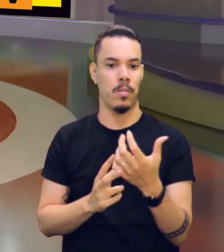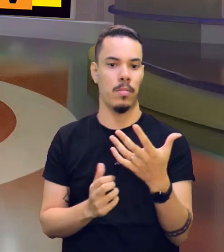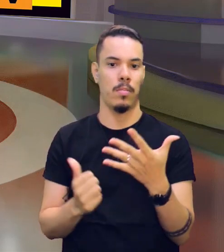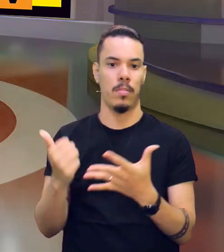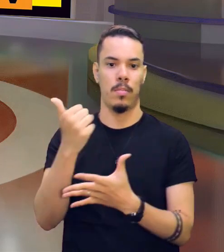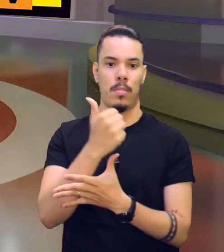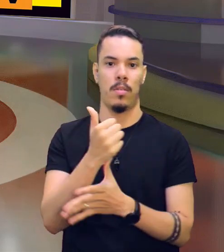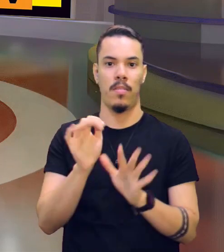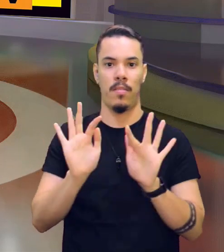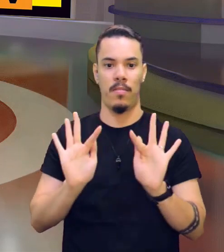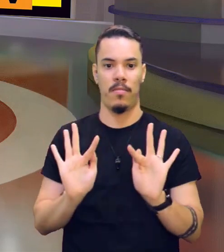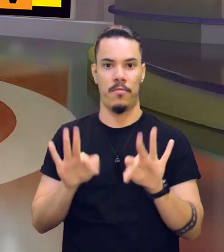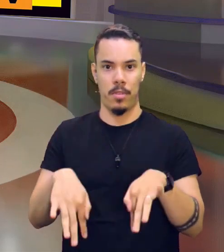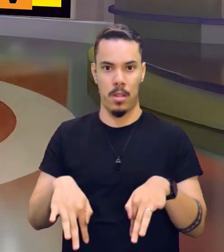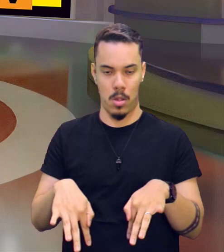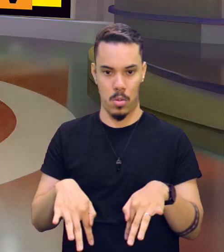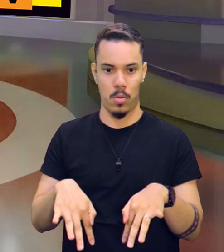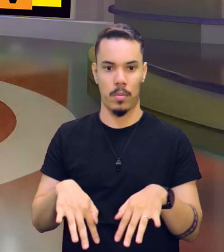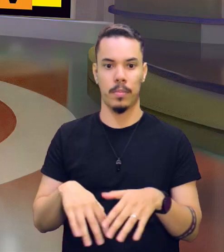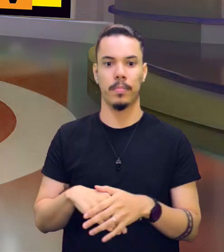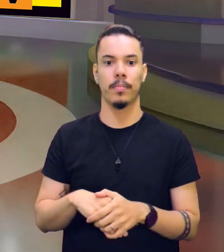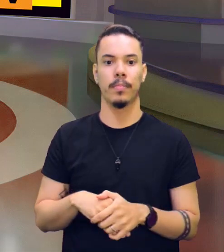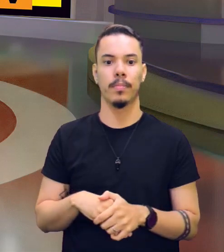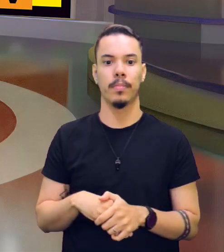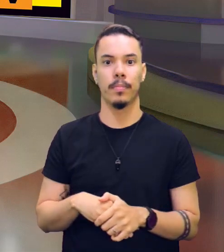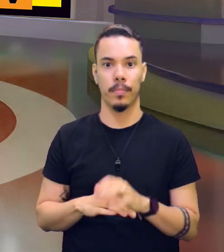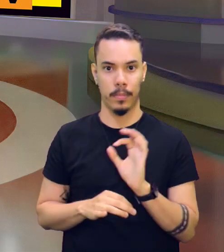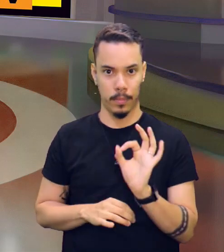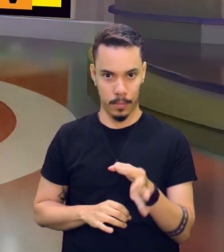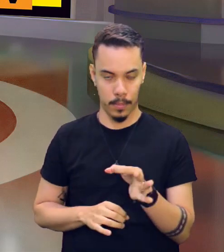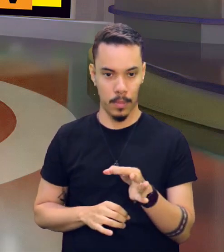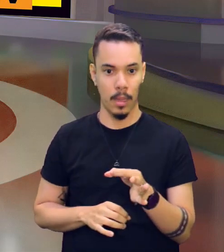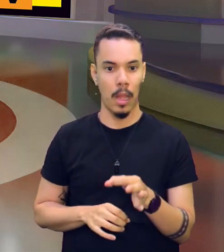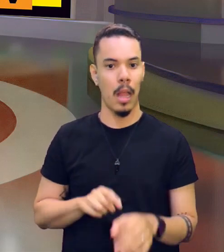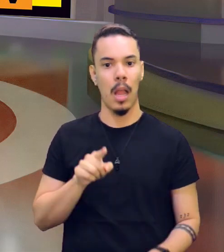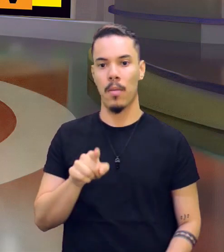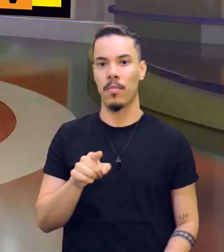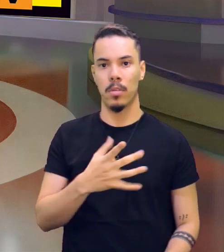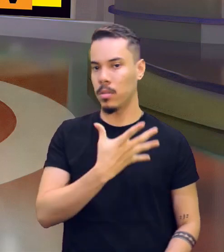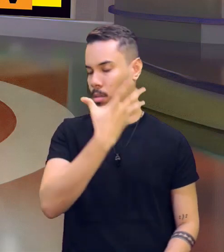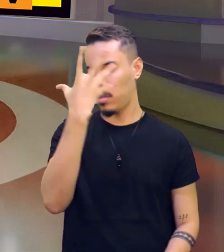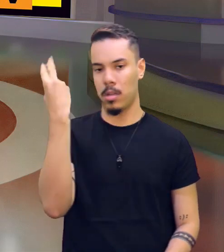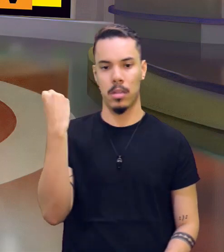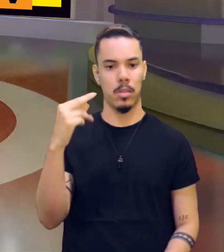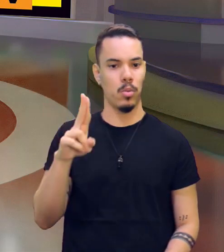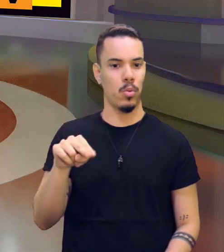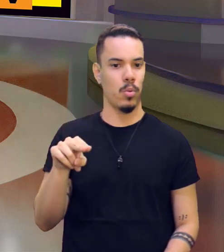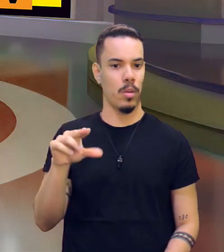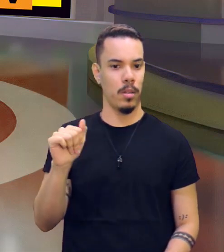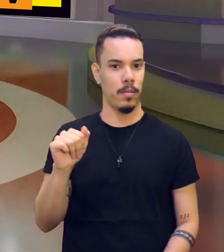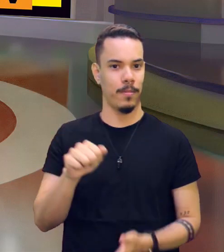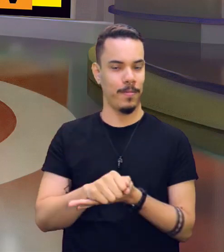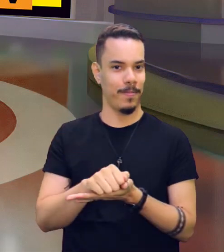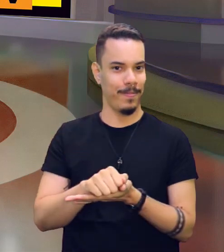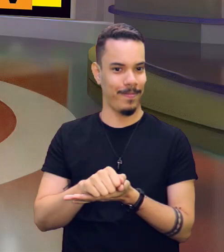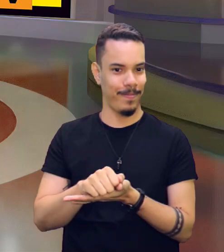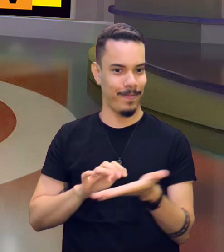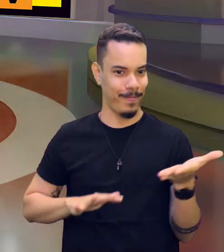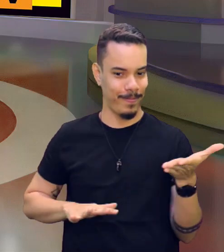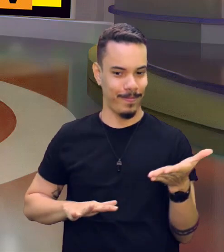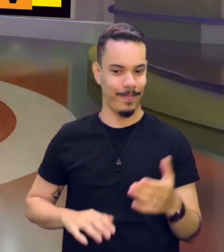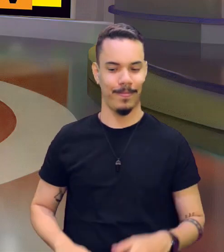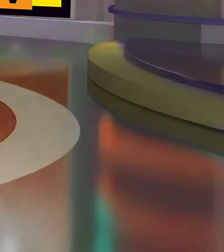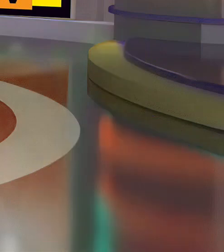final do outro verbo que é o que você prefere ou deix de preferir aí você não esquece nunca vamos ficar com a atividade be